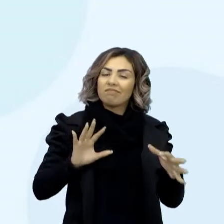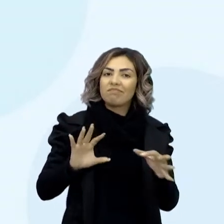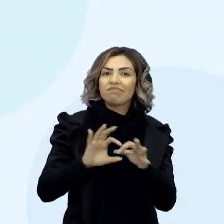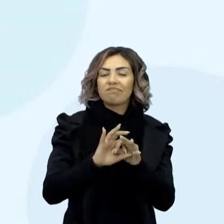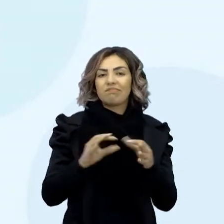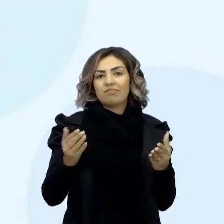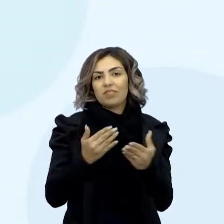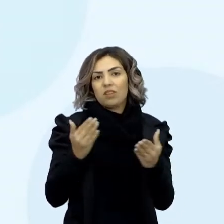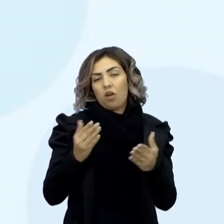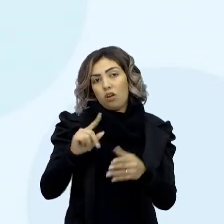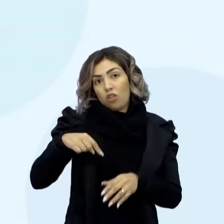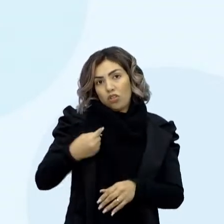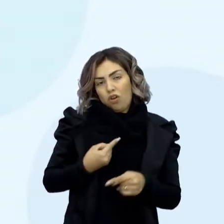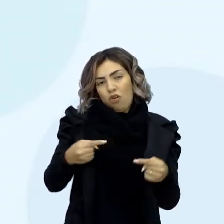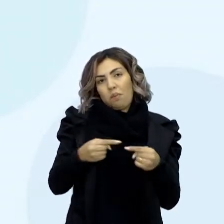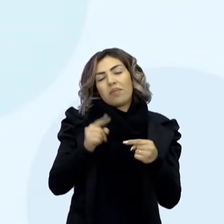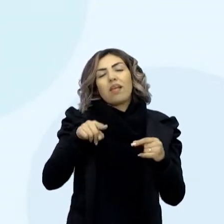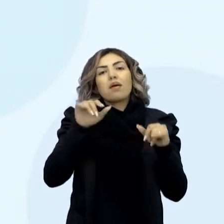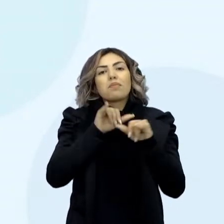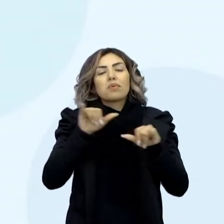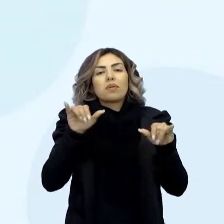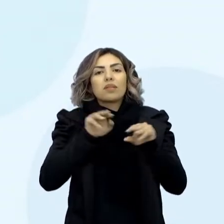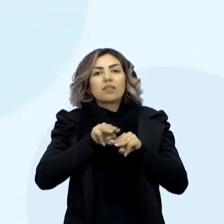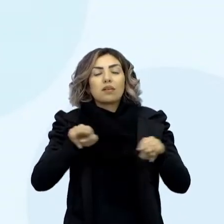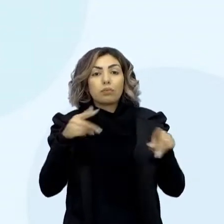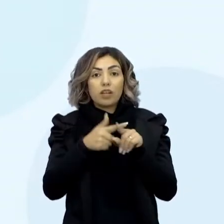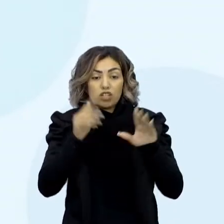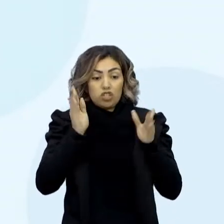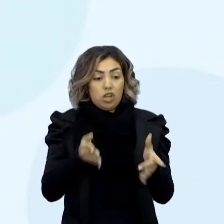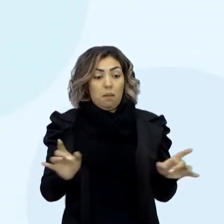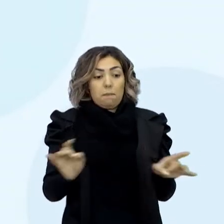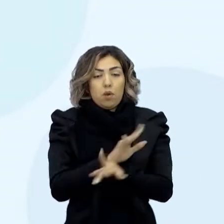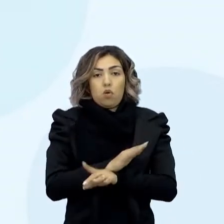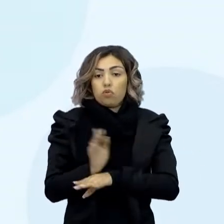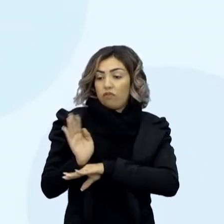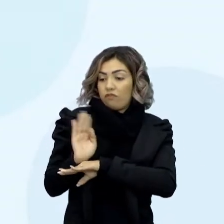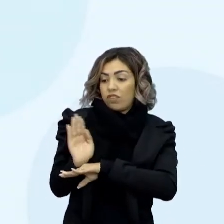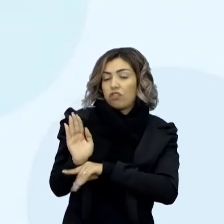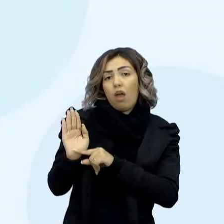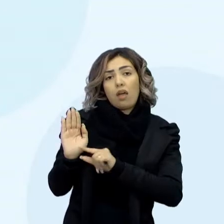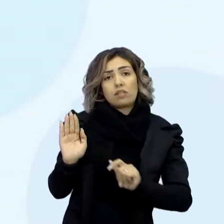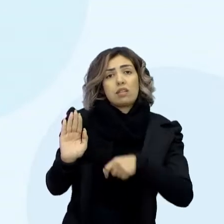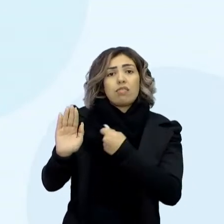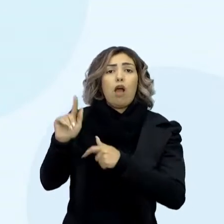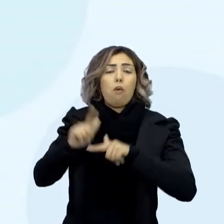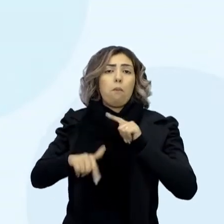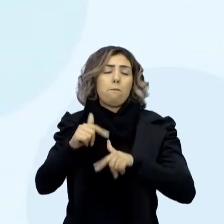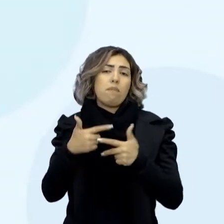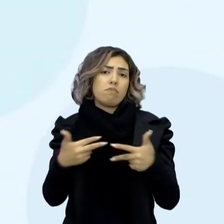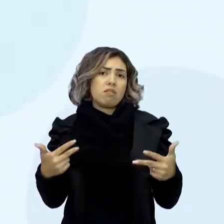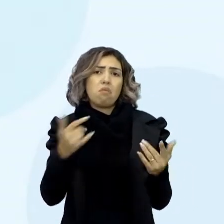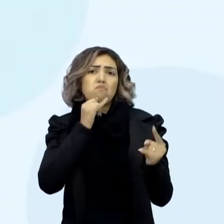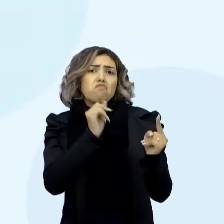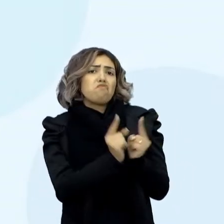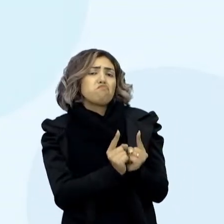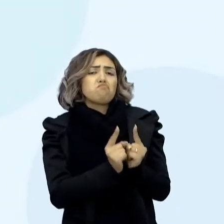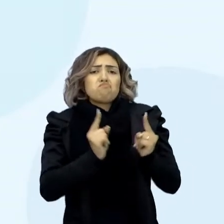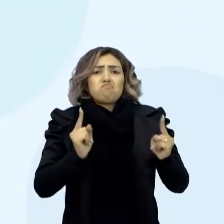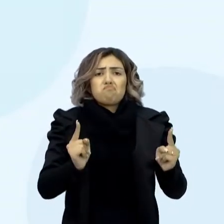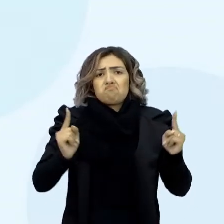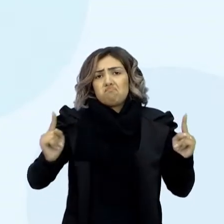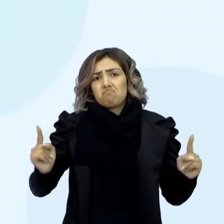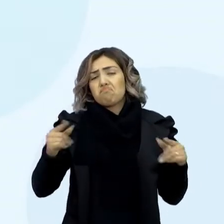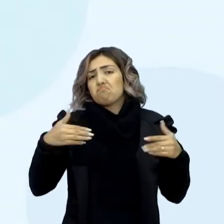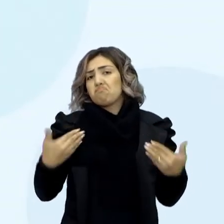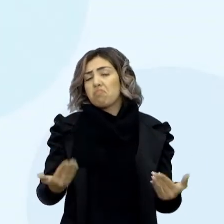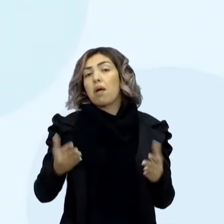e comunicação publicitária, porque aí você tem um produto, o seu vídeo, seja ele um filme ou um curta-metragem como esse de vocês, ele